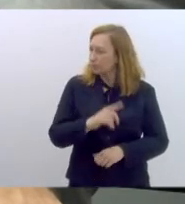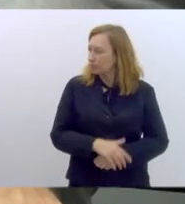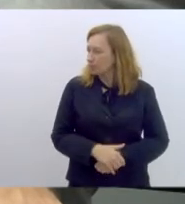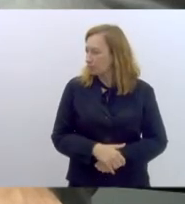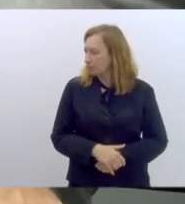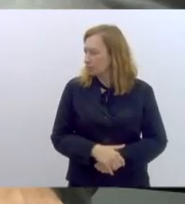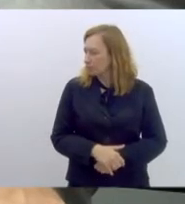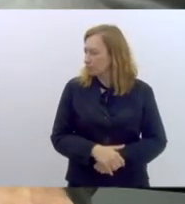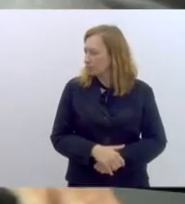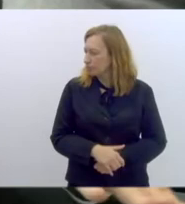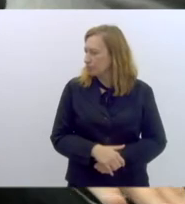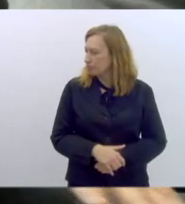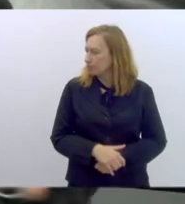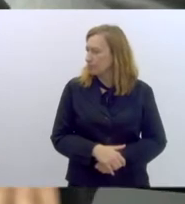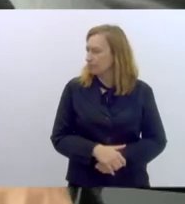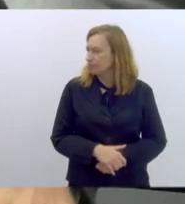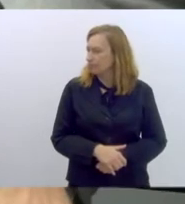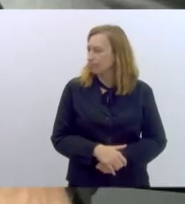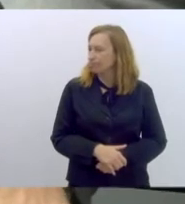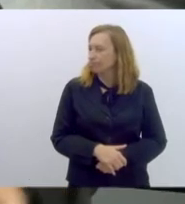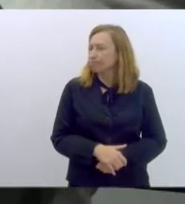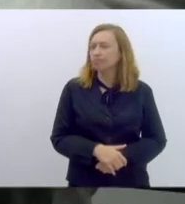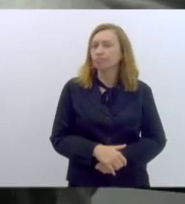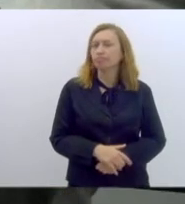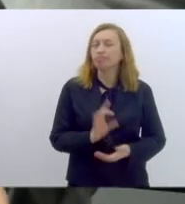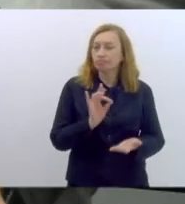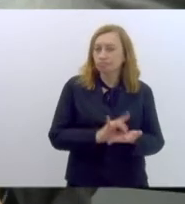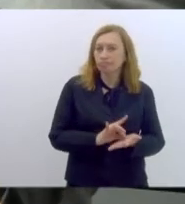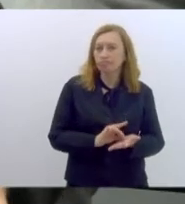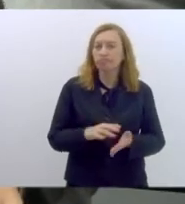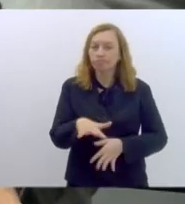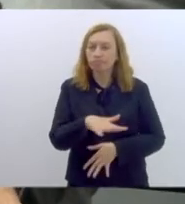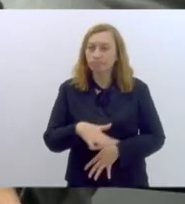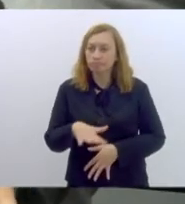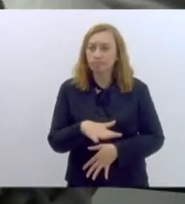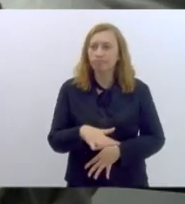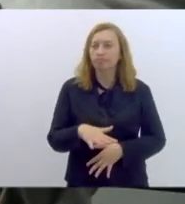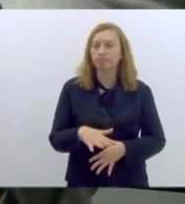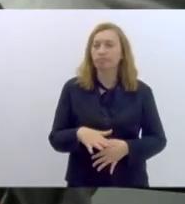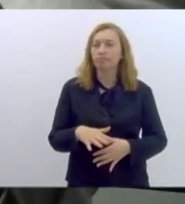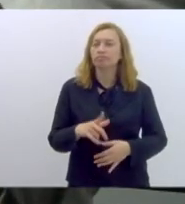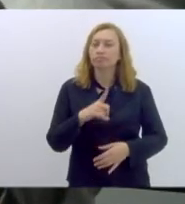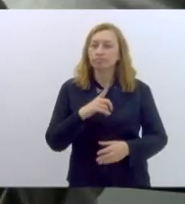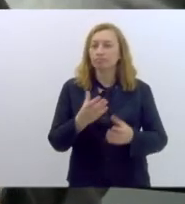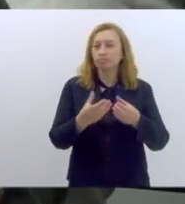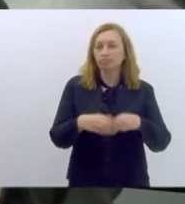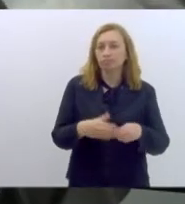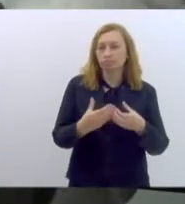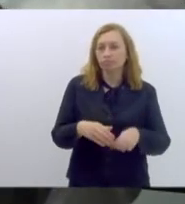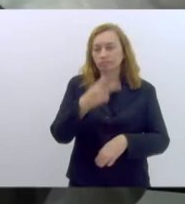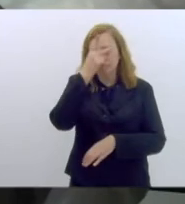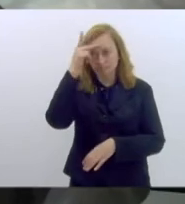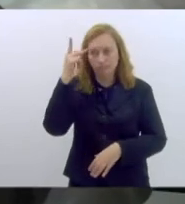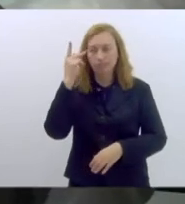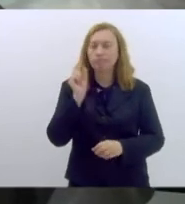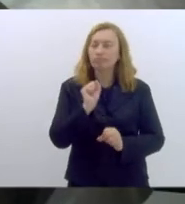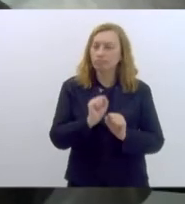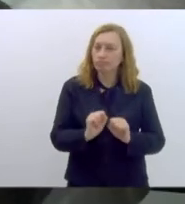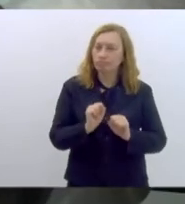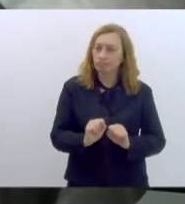a tranquilidade que o setor dele vai ser dotado de servidores concursados para